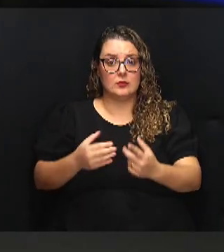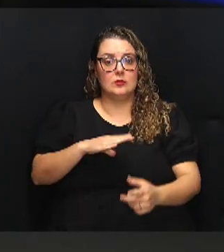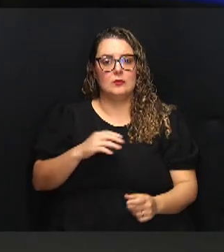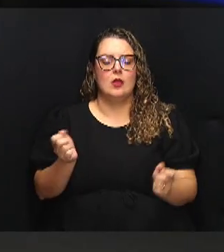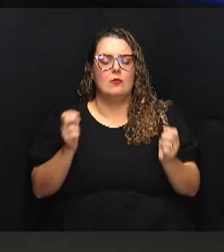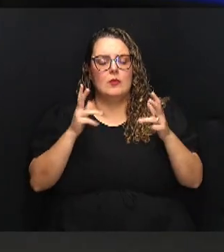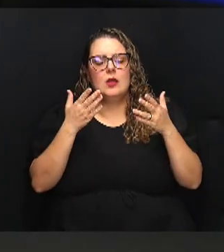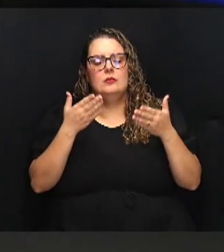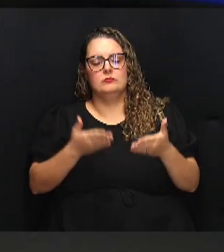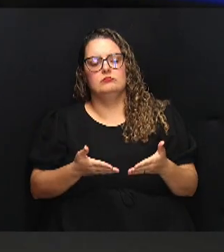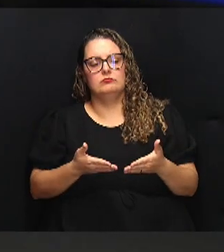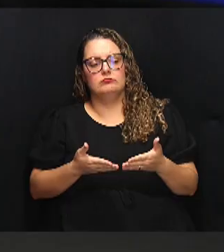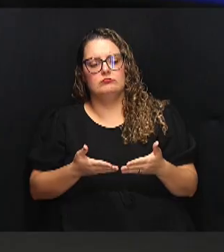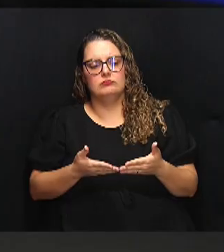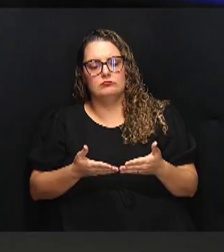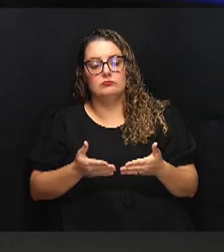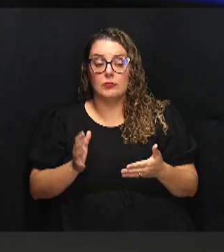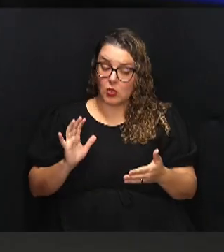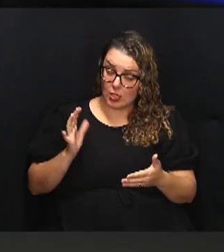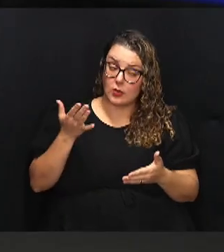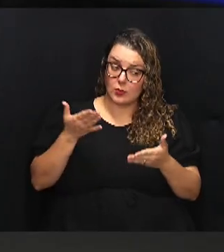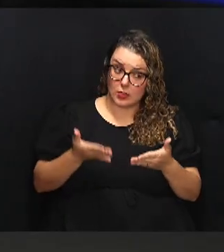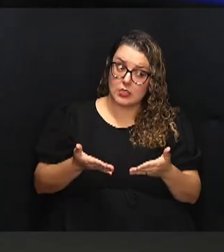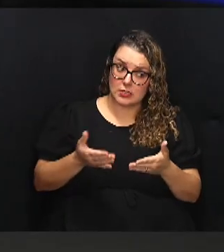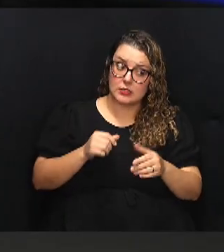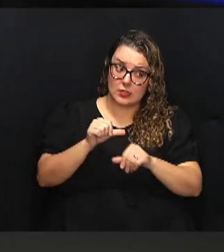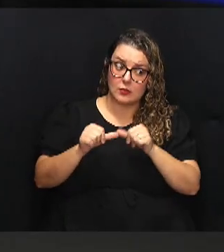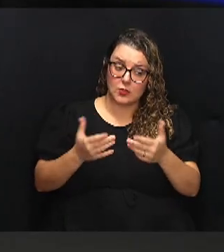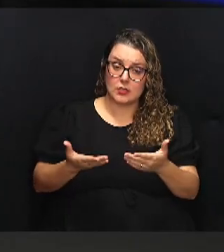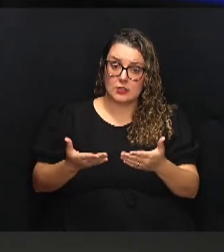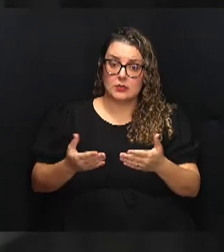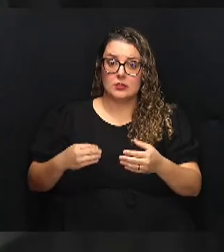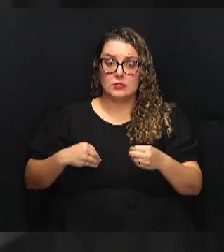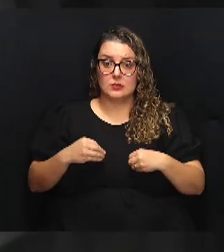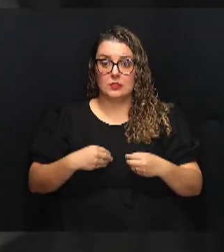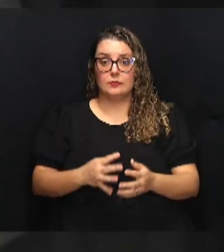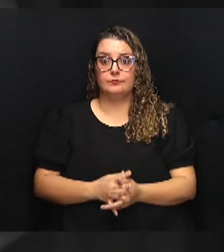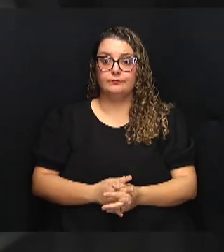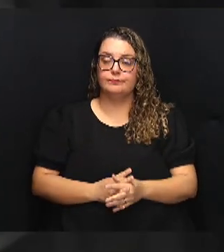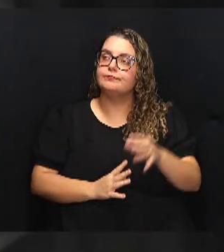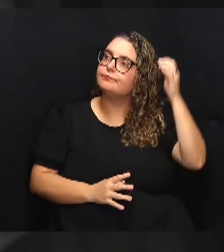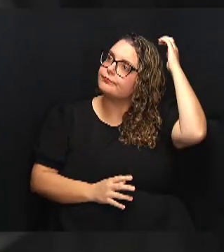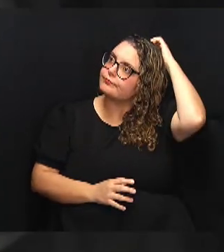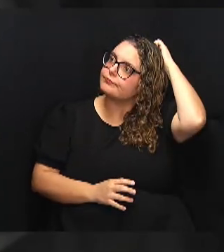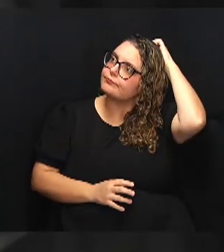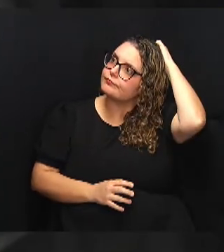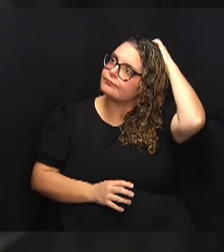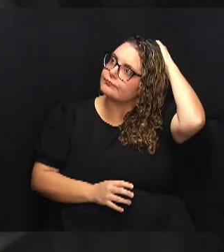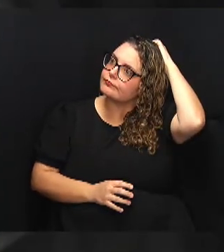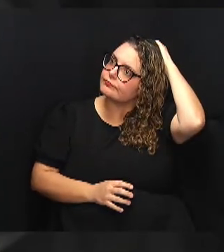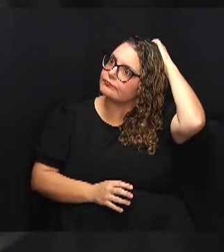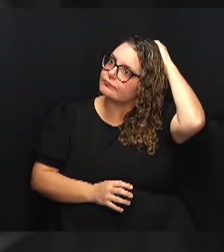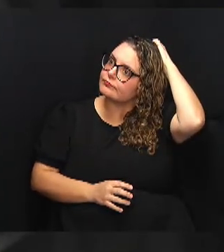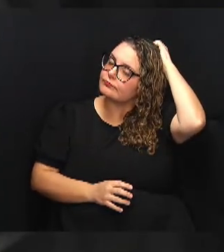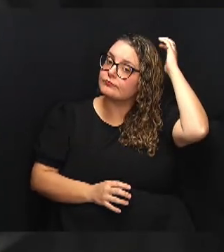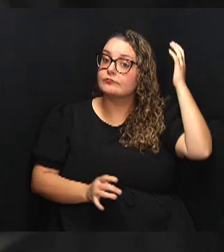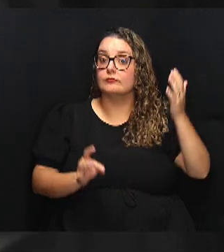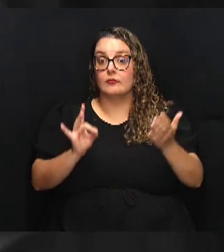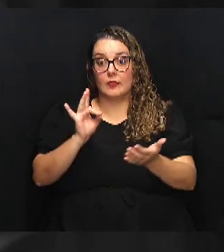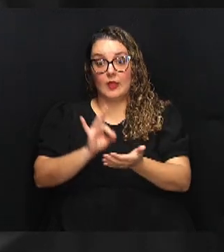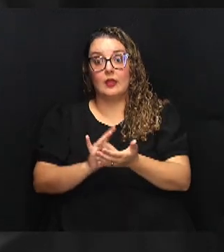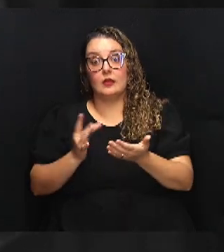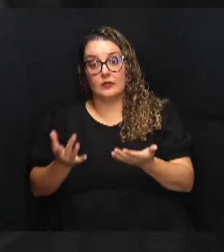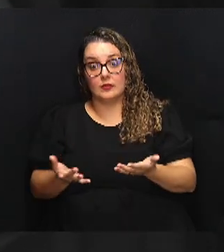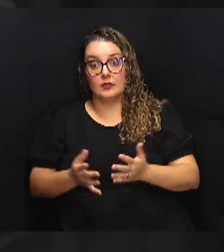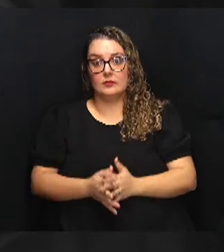a atenção para que aconteça essa mudança deste exame? Na verdade, eu acho que é algo que